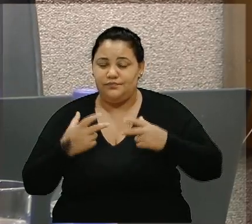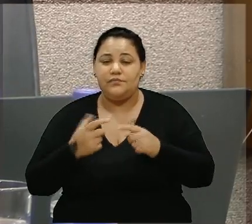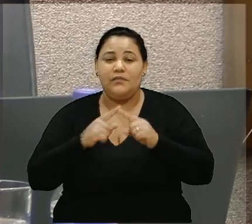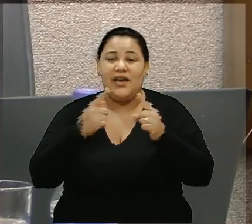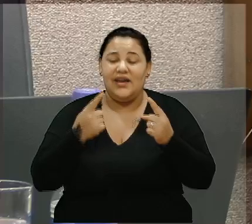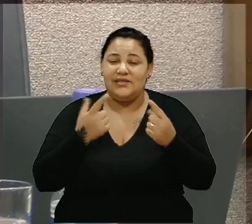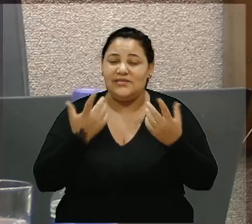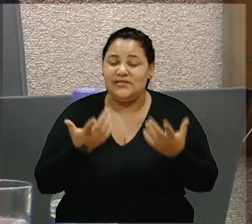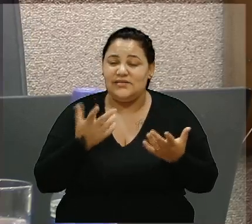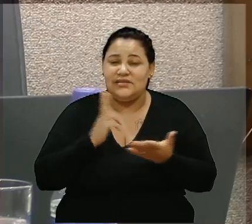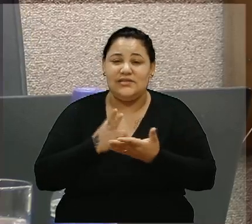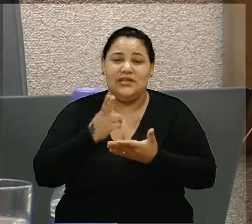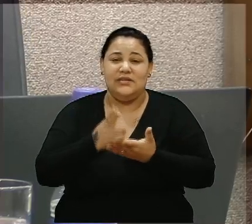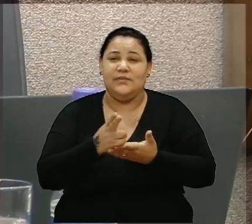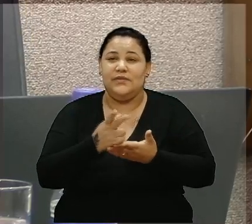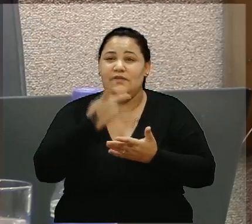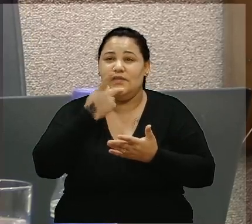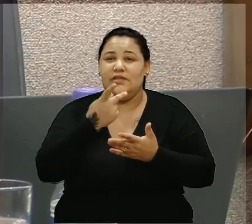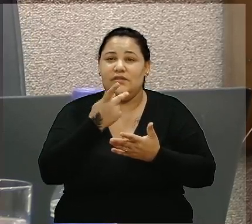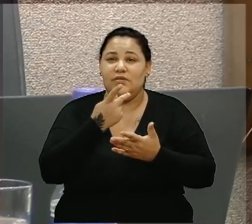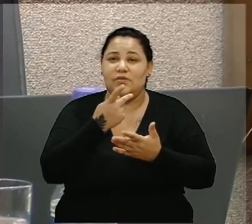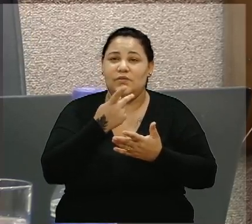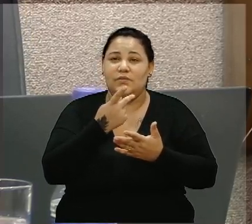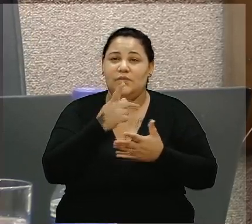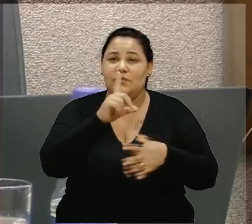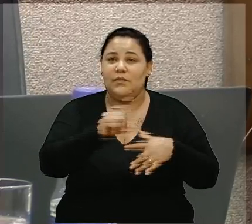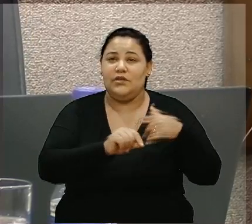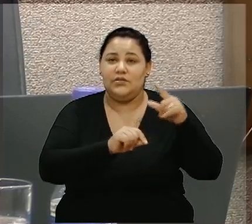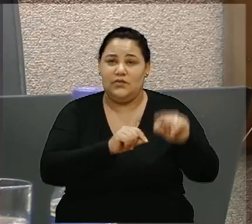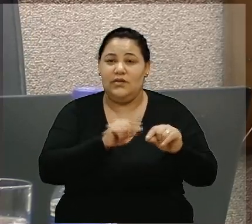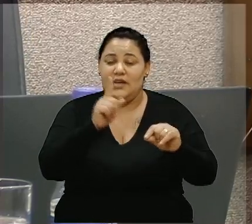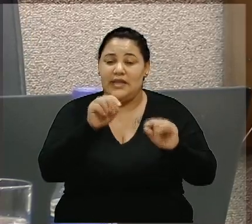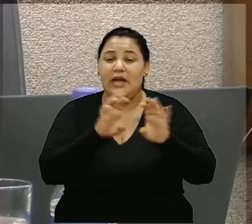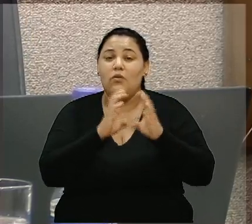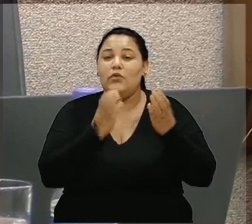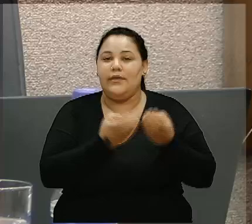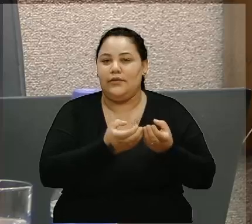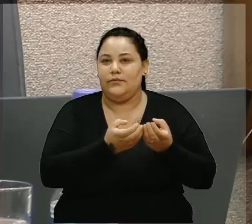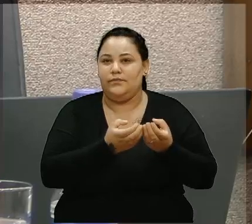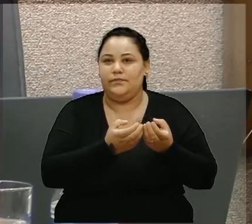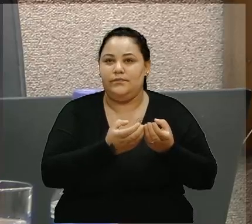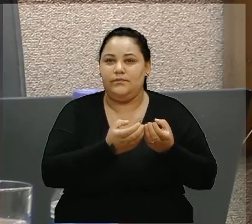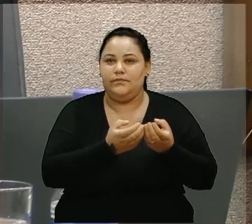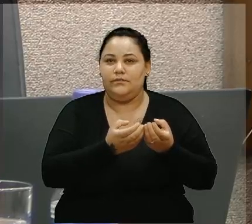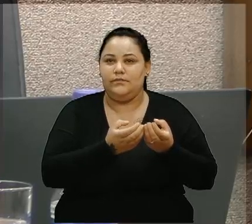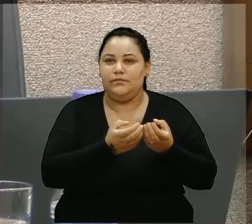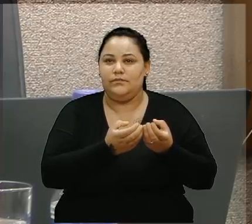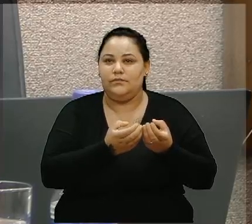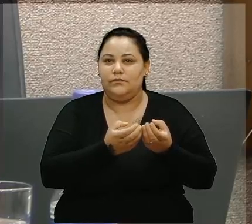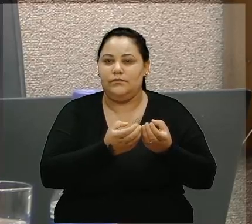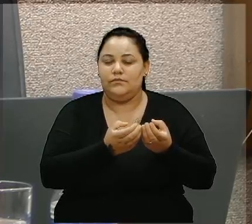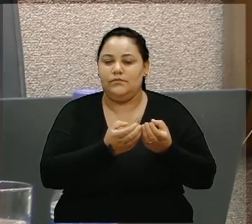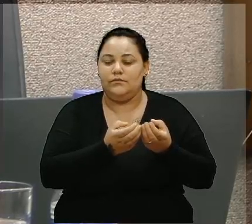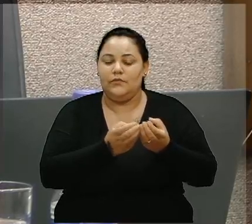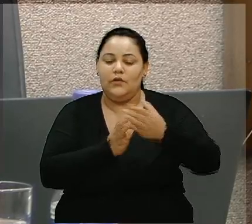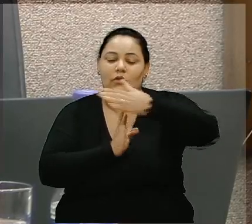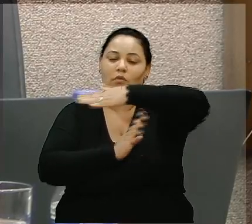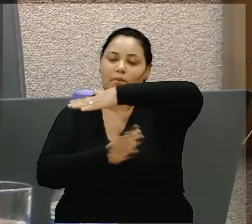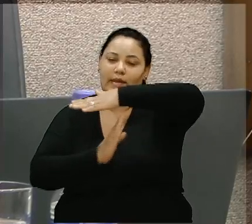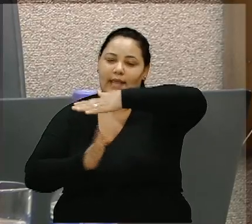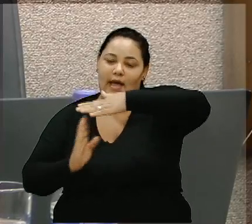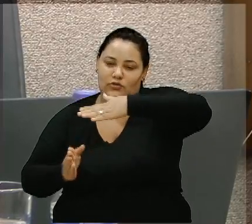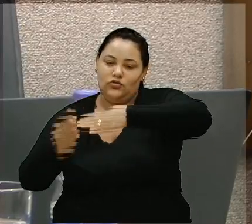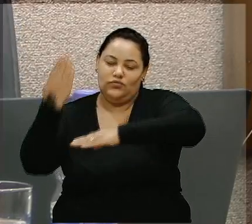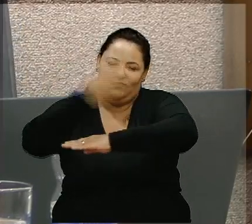que sempre colocando uma alternativa correta, que era o pedágio comunitário. O pedágio comunitário ele dialoga com